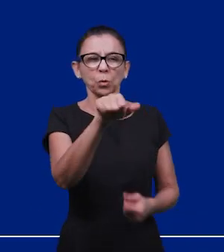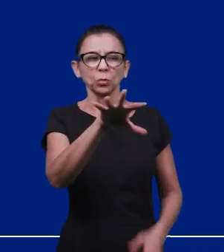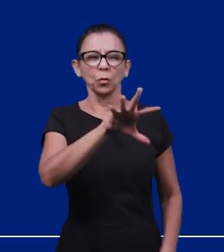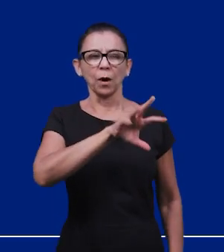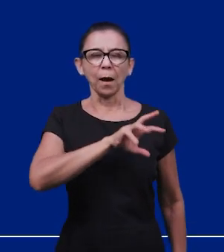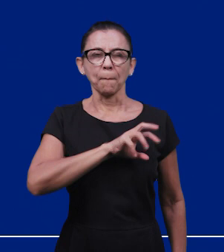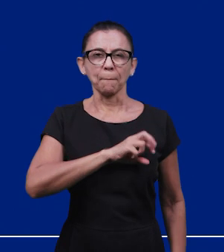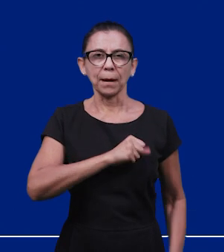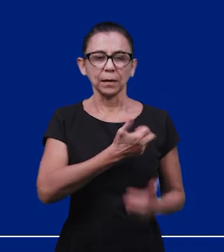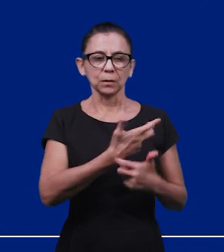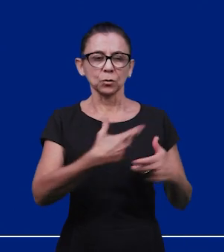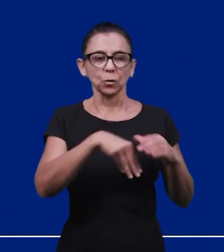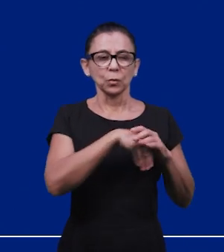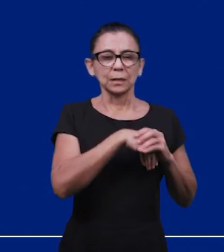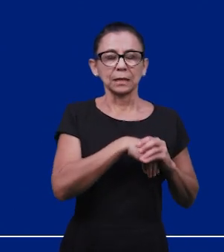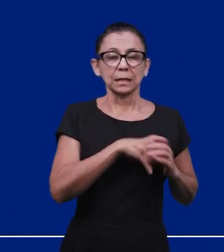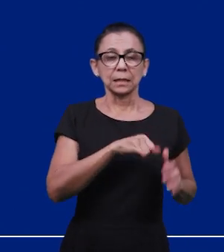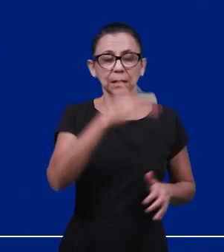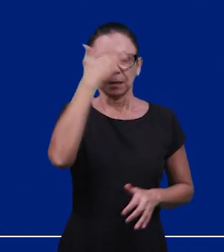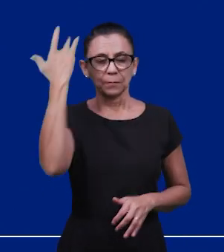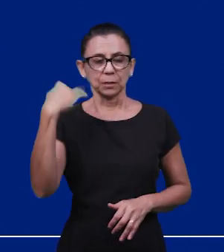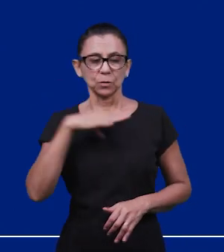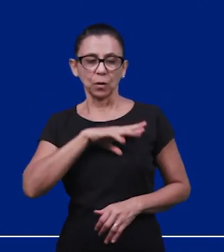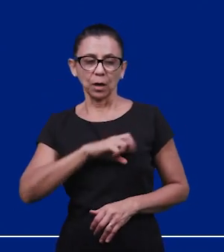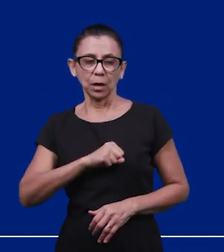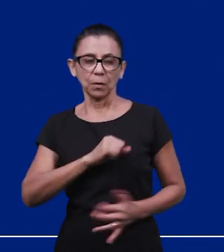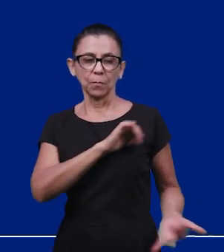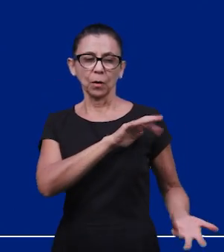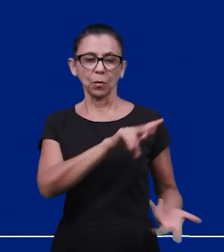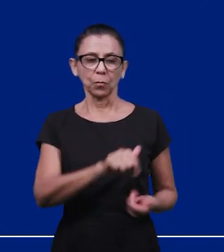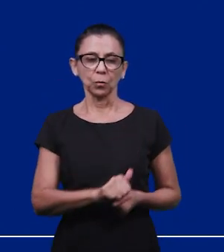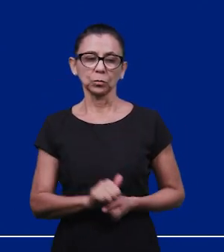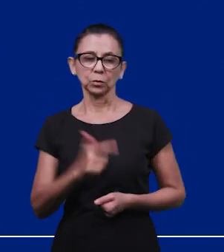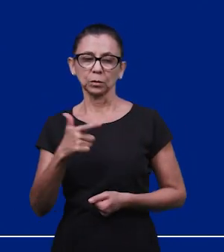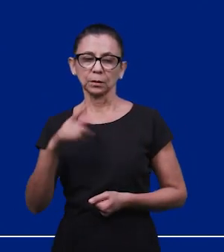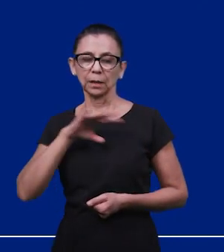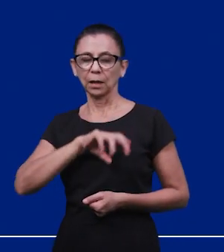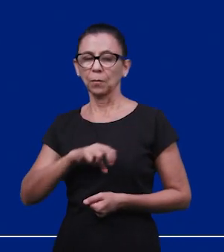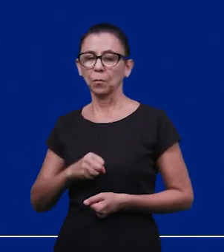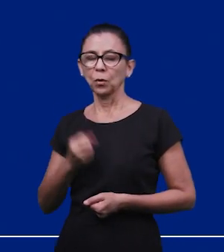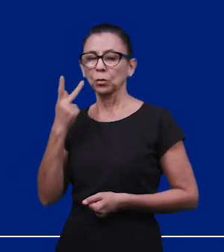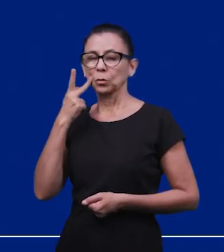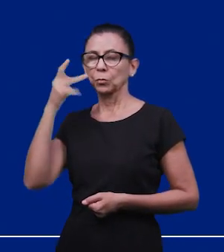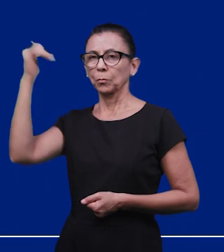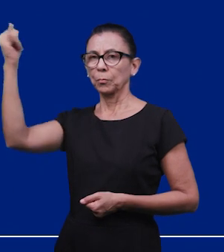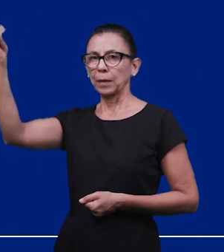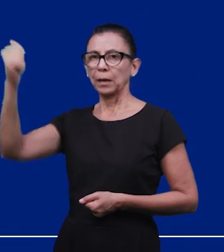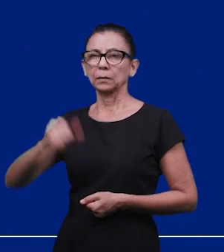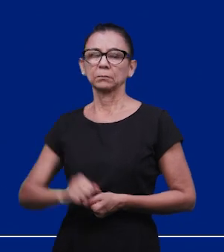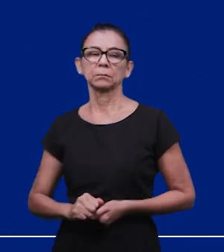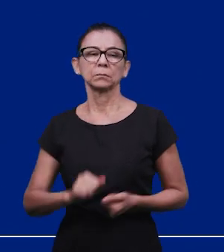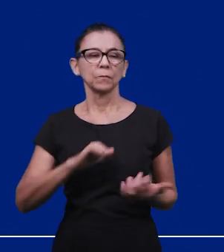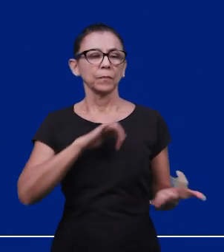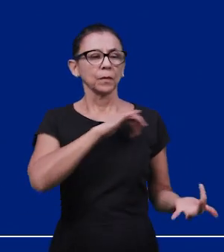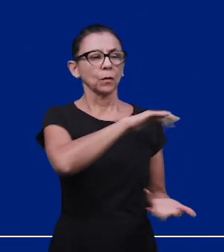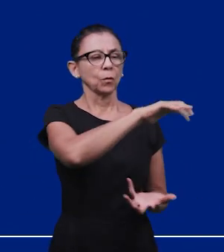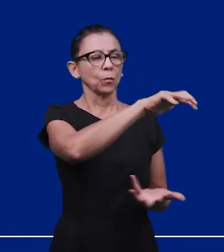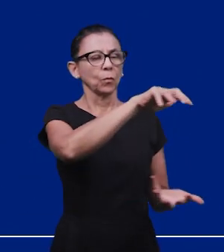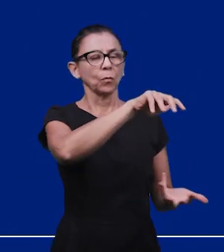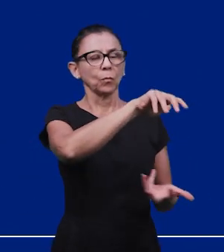primeira epístola de João. Nós vamos ler o capítulo 2, primeiro o verso 15, depois o verso 17. Diz assim, 1